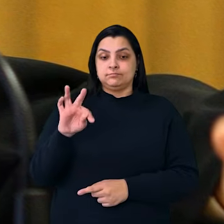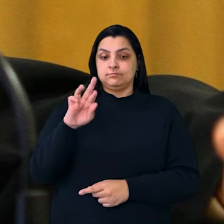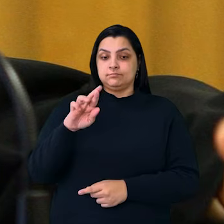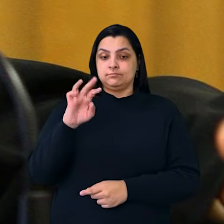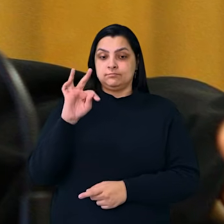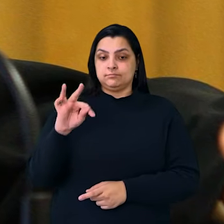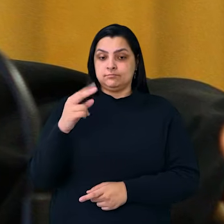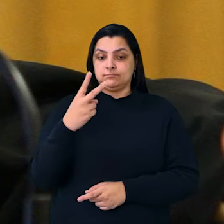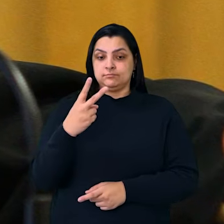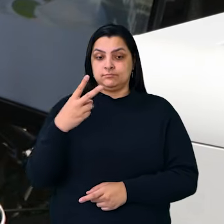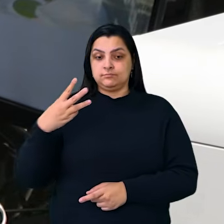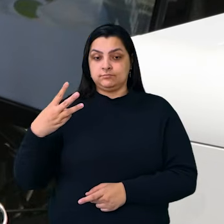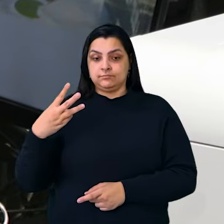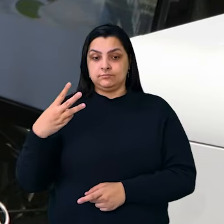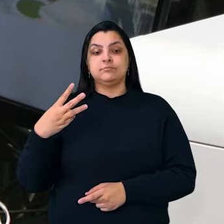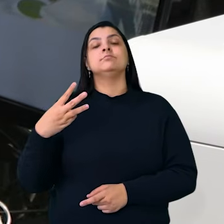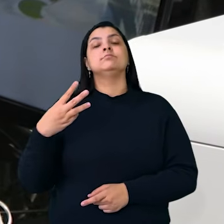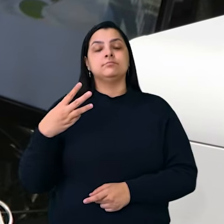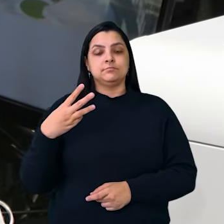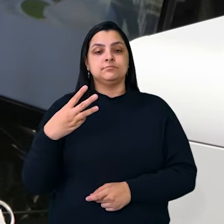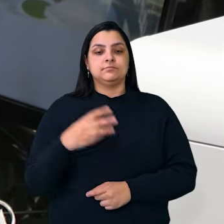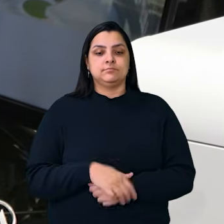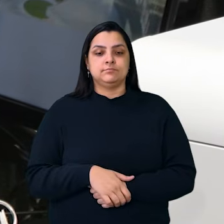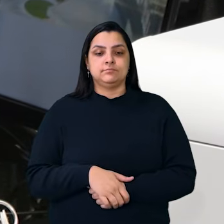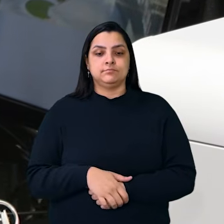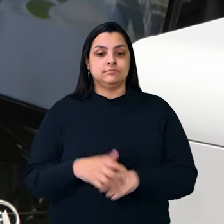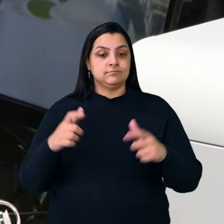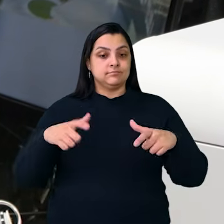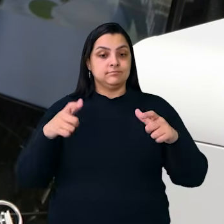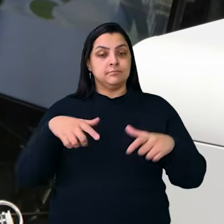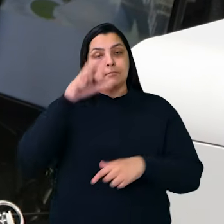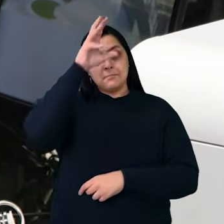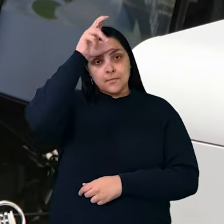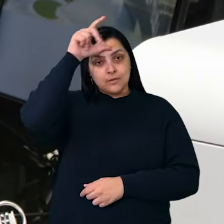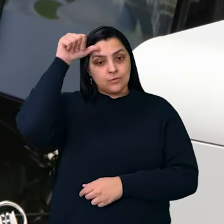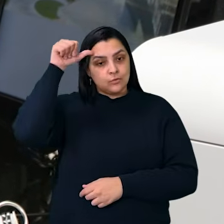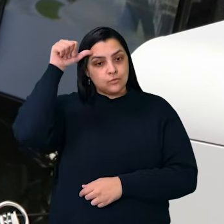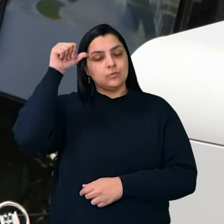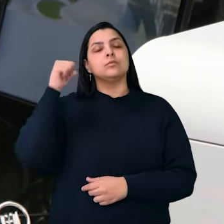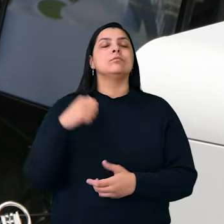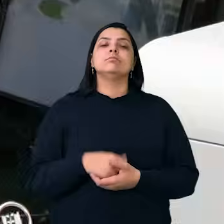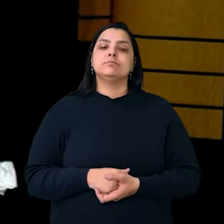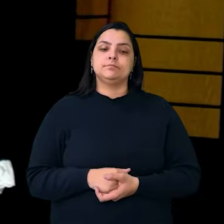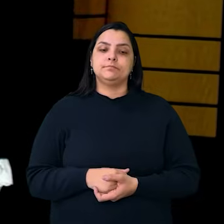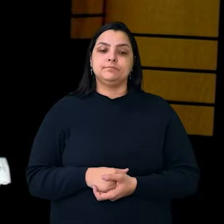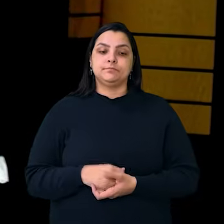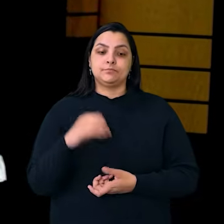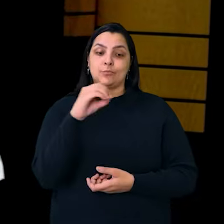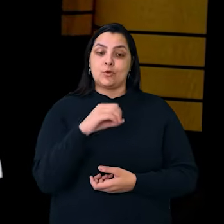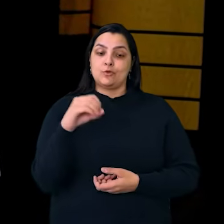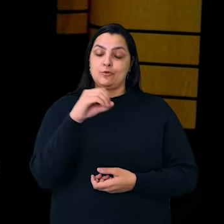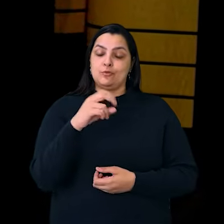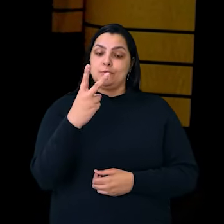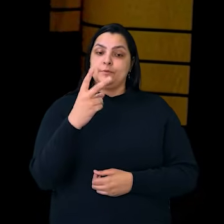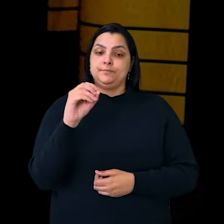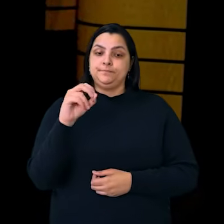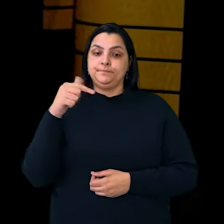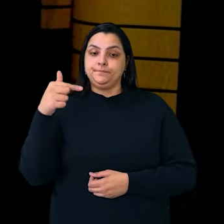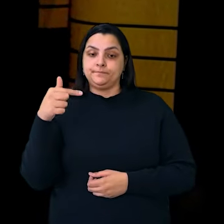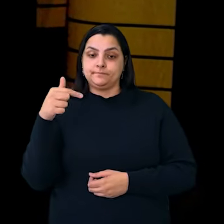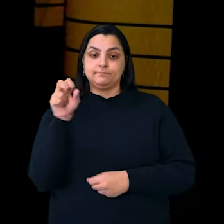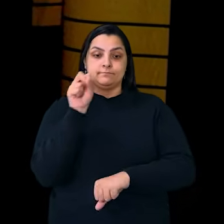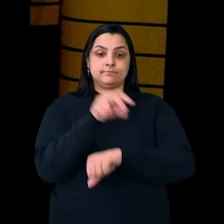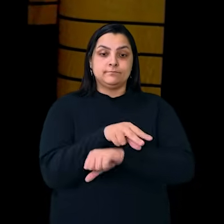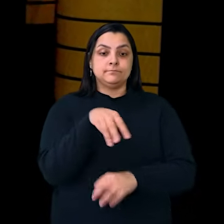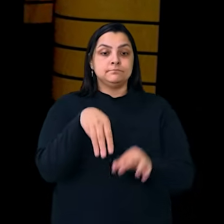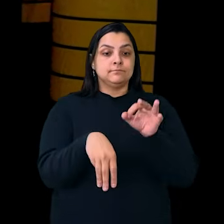do Tribunal Regional do Trabalho da 23ª Região, que abrange o Mato Grosso. Em outubro de 2007,